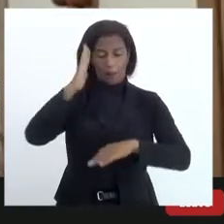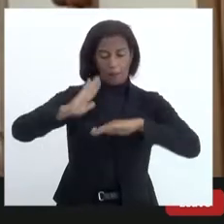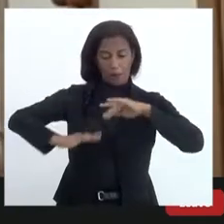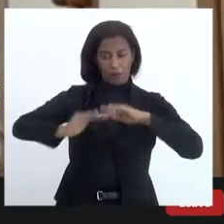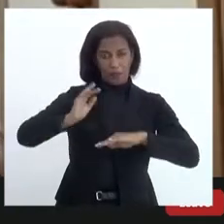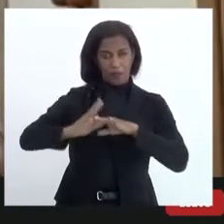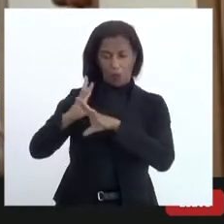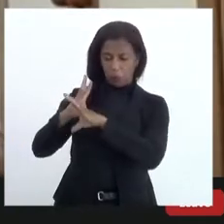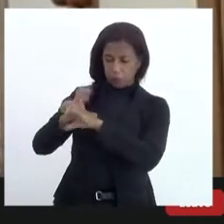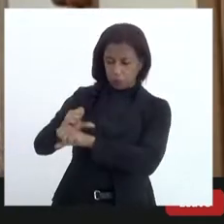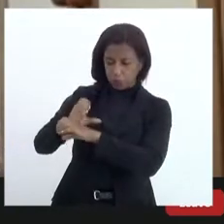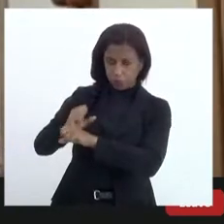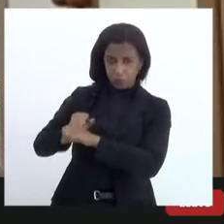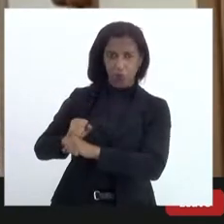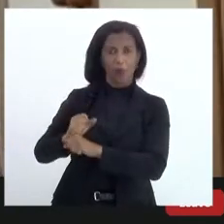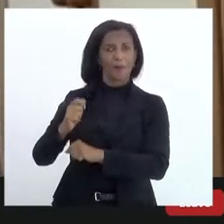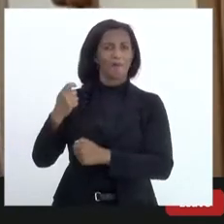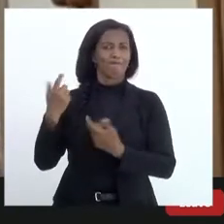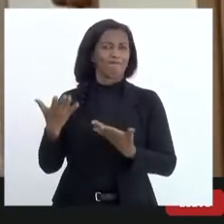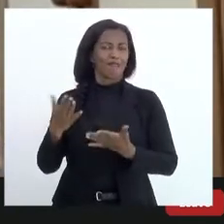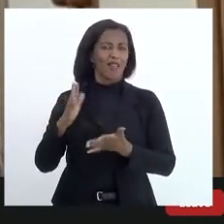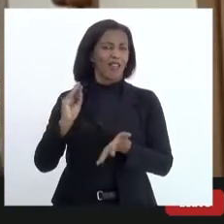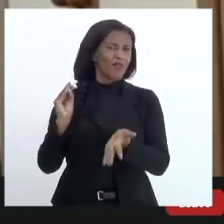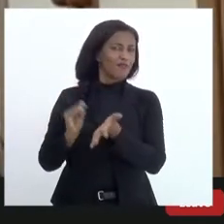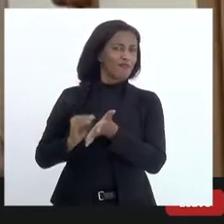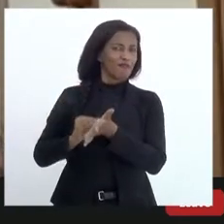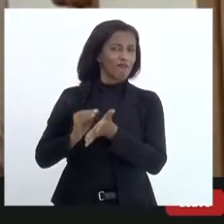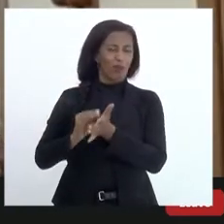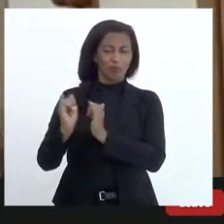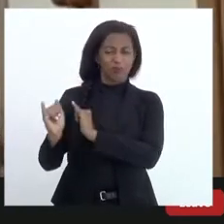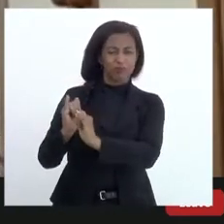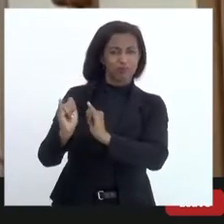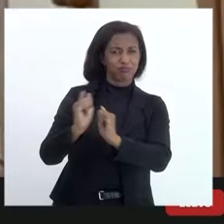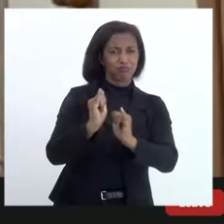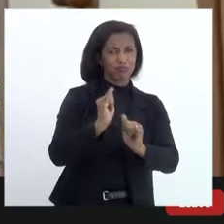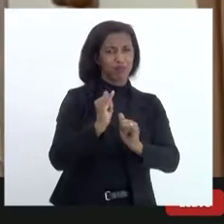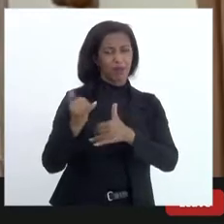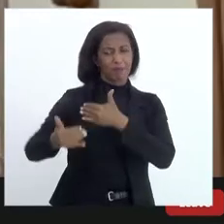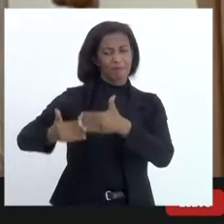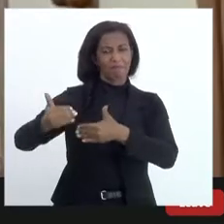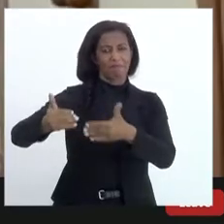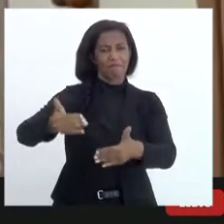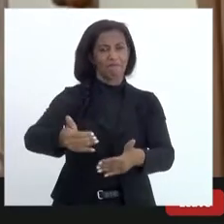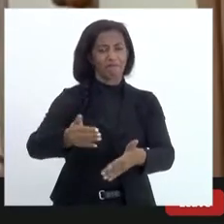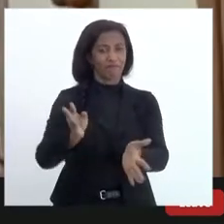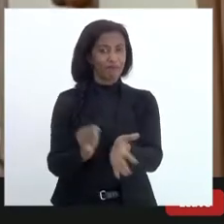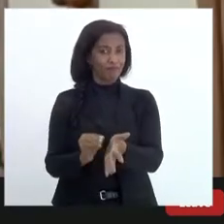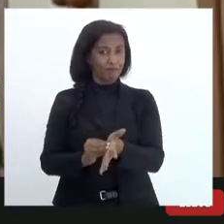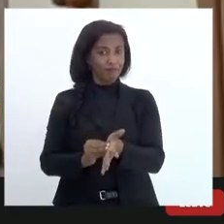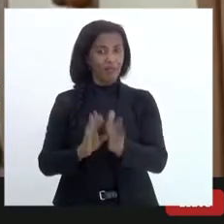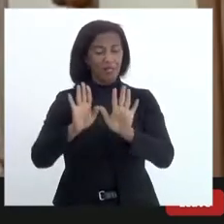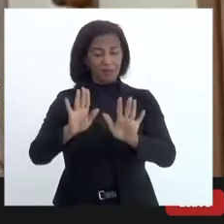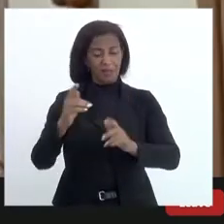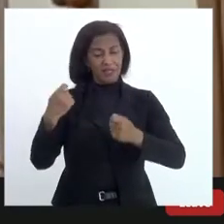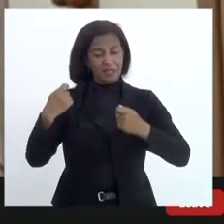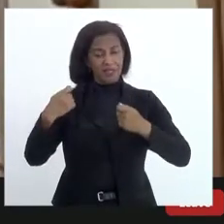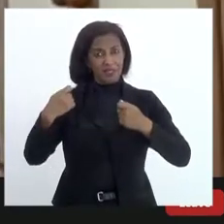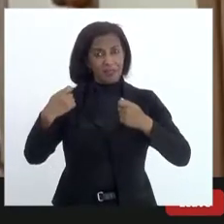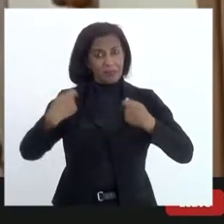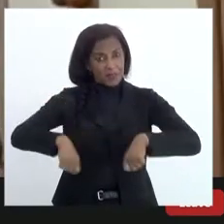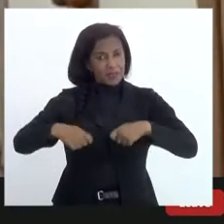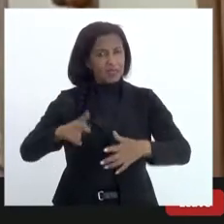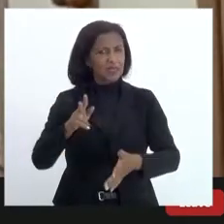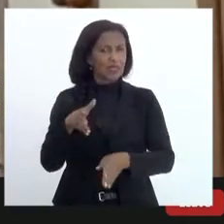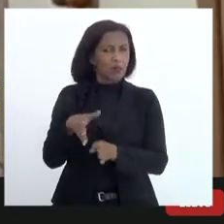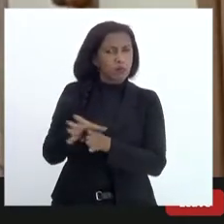de questões que às vezes não é passo que não sei se no ano passado não era passada, mas a gente faz sempre esse alerta,